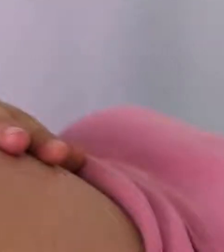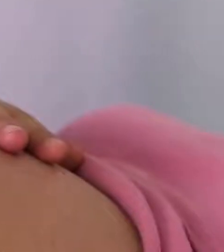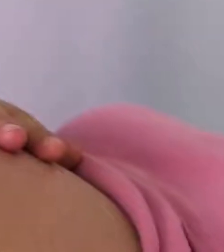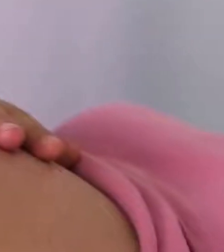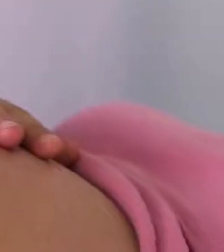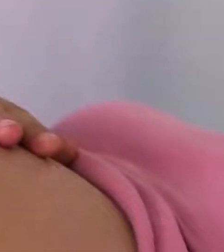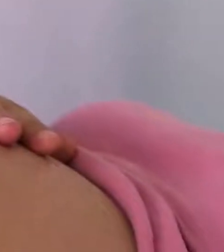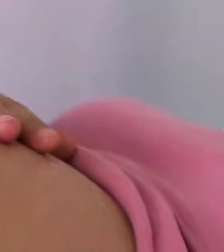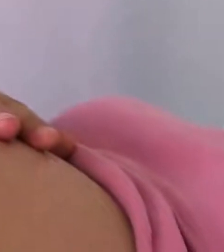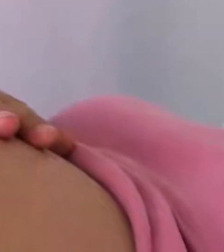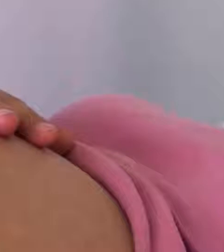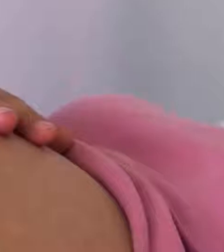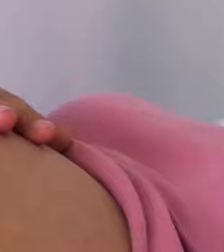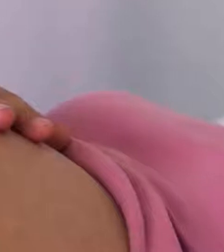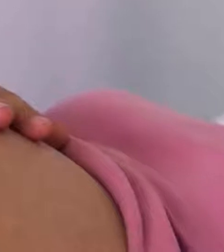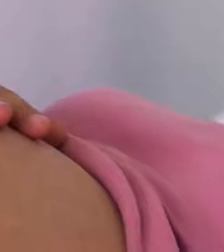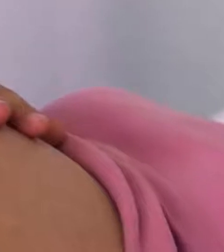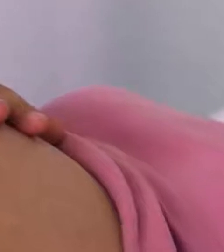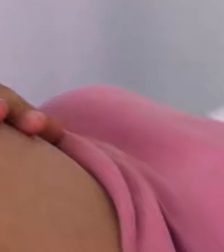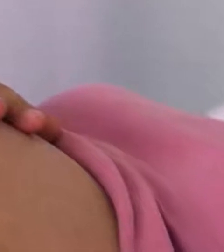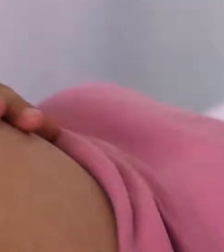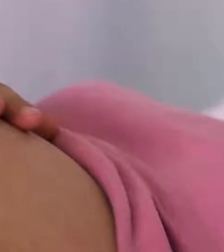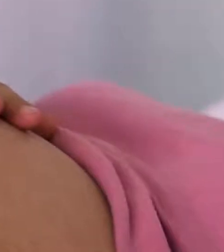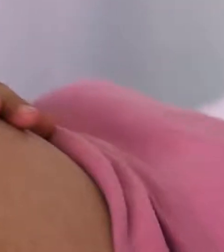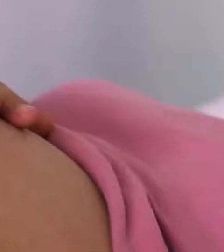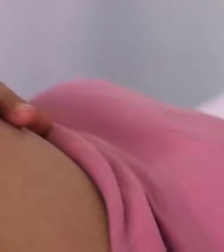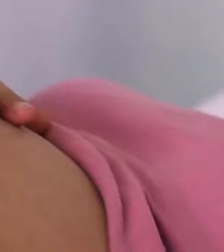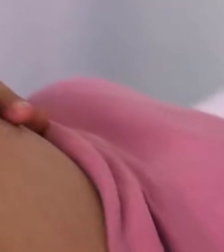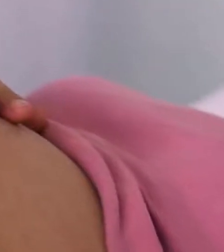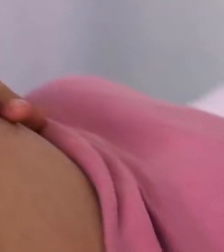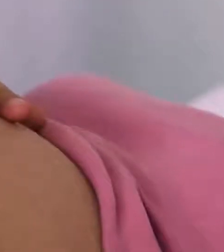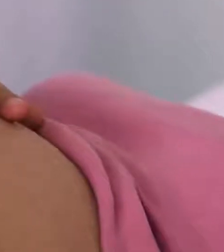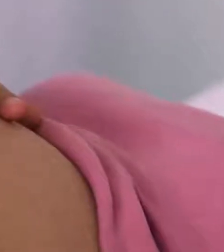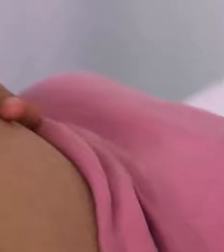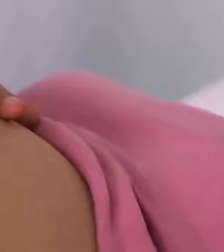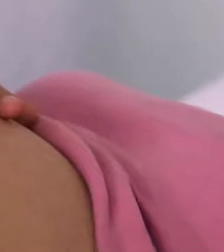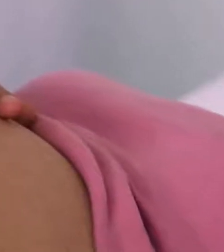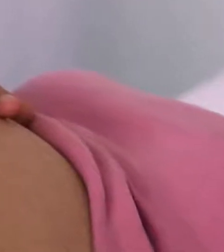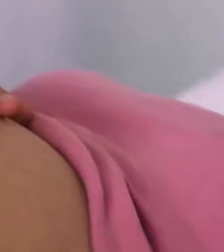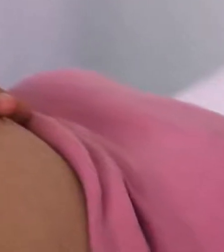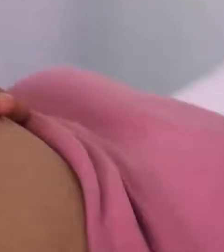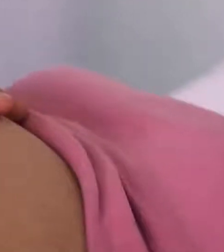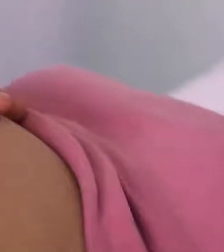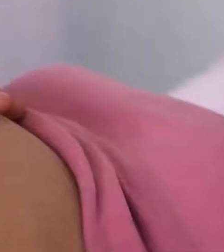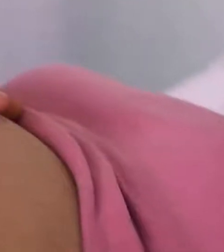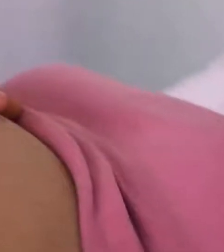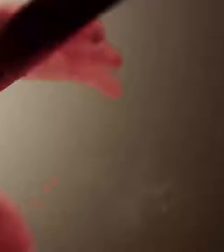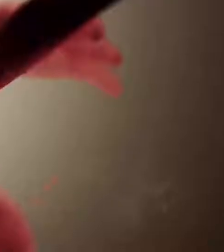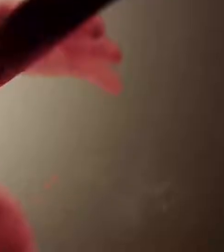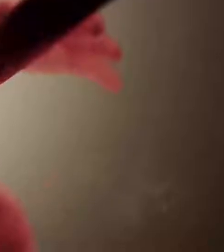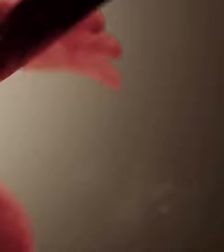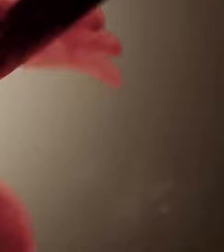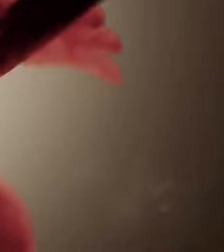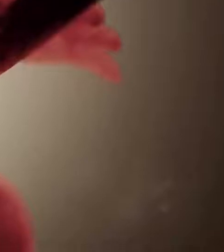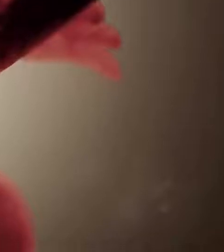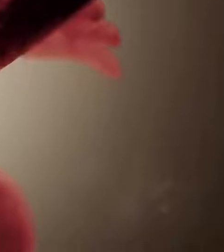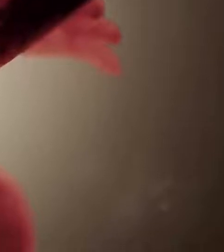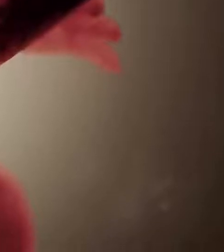RH positivo, há maior risco dessa nova criança, na segunda gestação, nascer